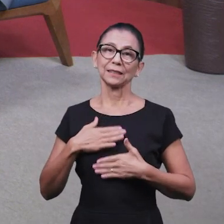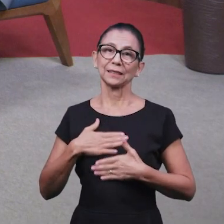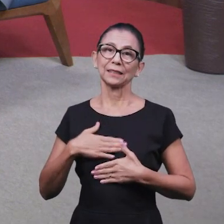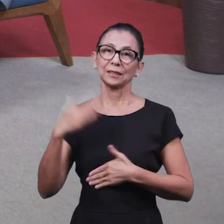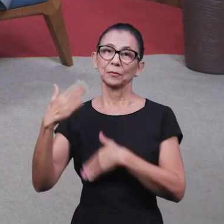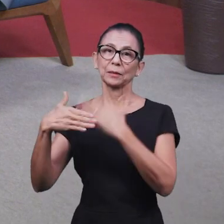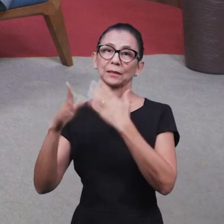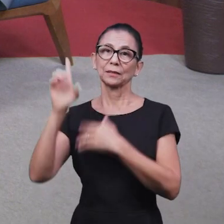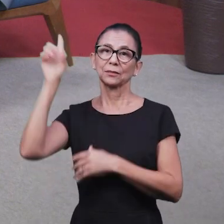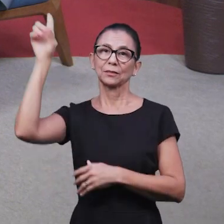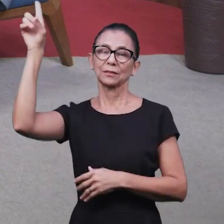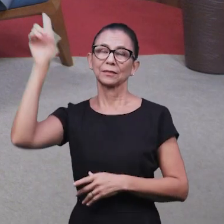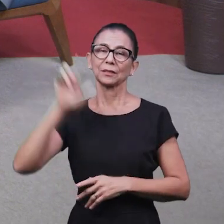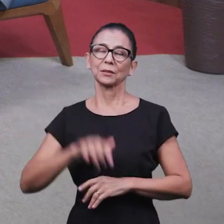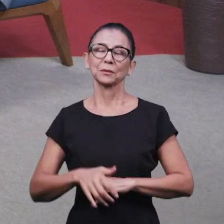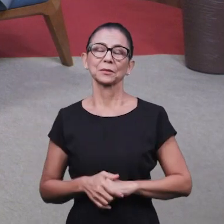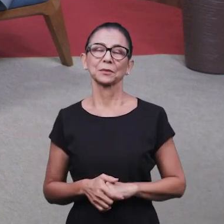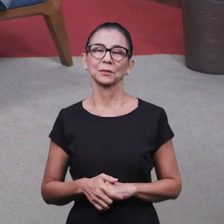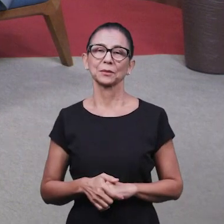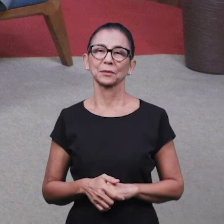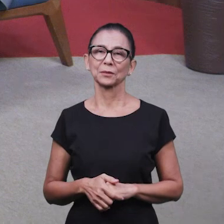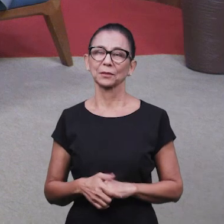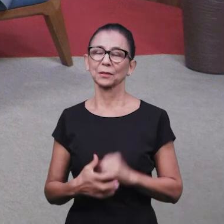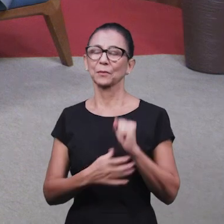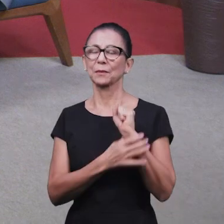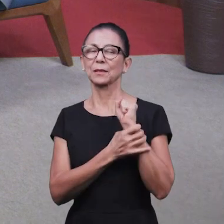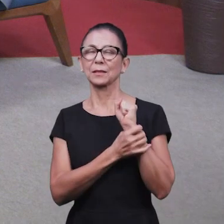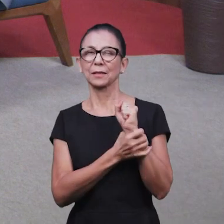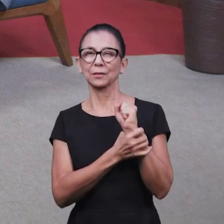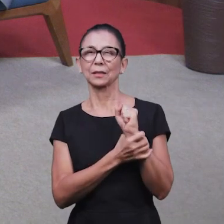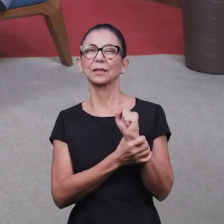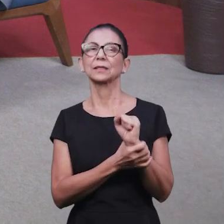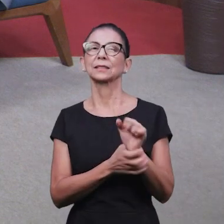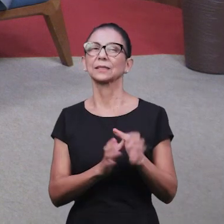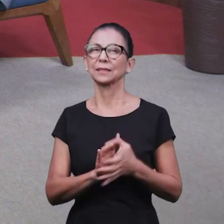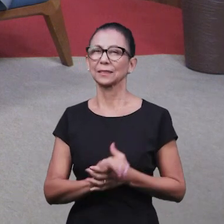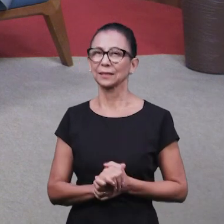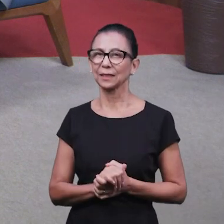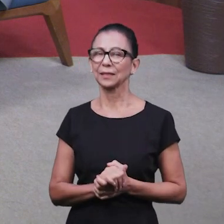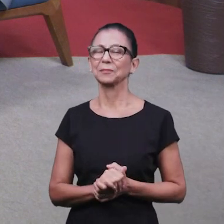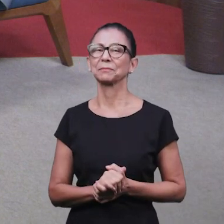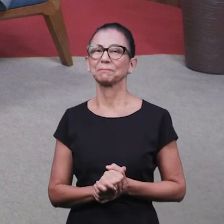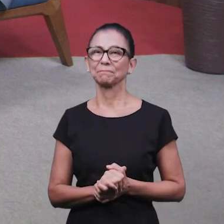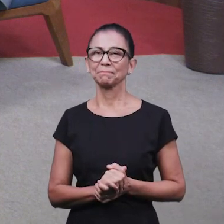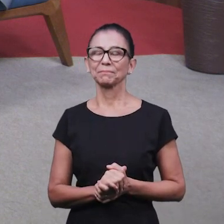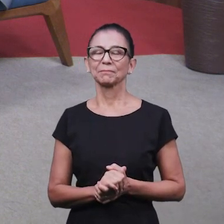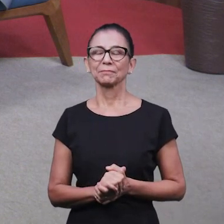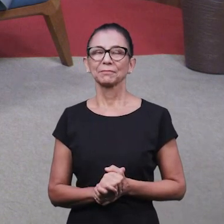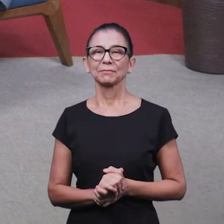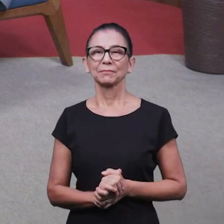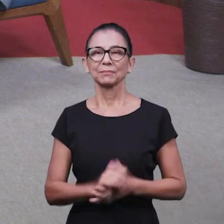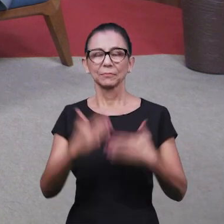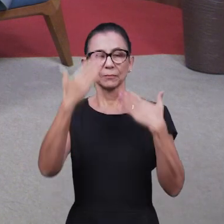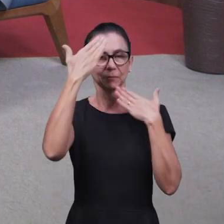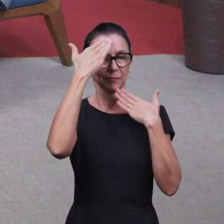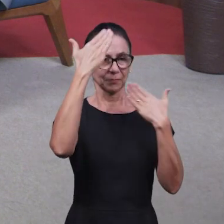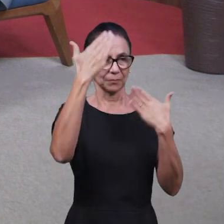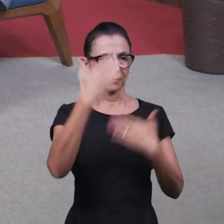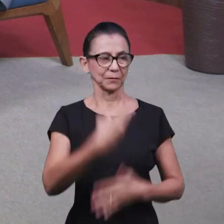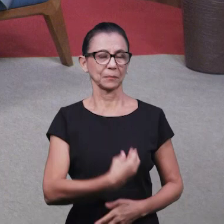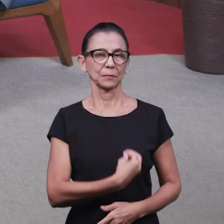Amém. É maravilhoso. Limites nos dão vida, nos dão segurança e nos preservam das oposições. Pastor Gilson, muito obrigado pela